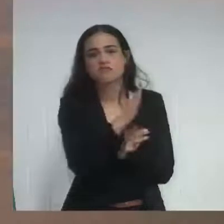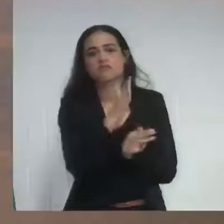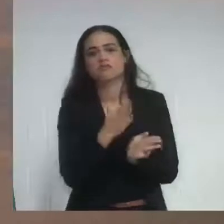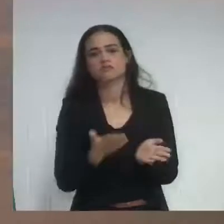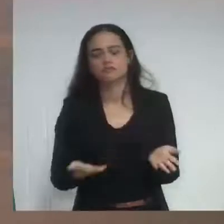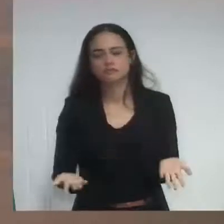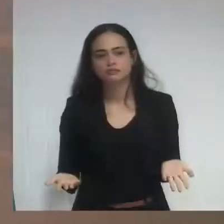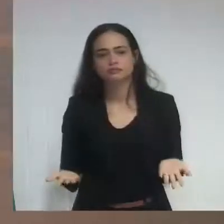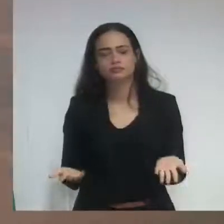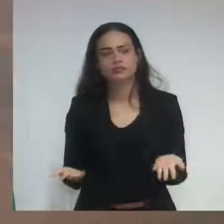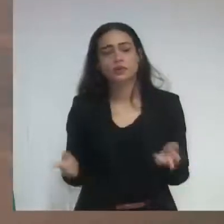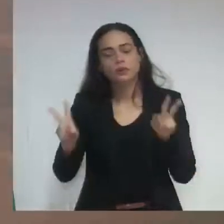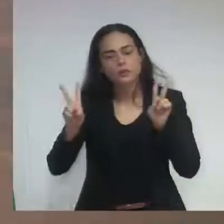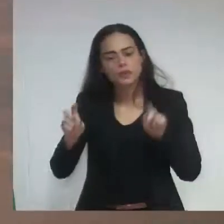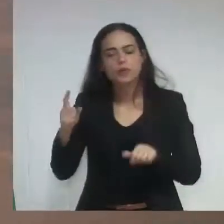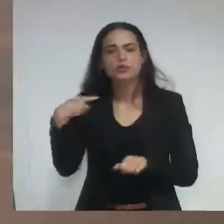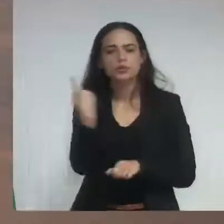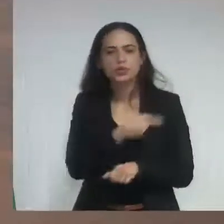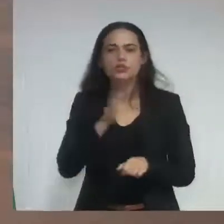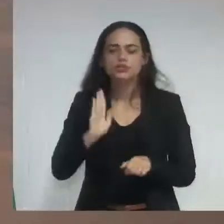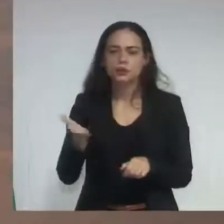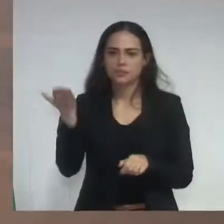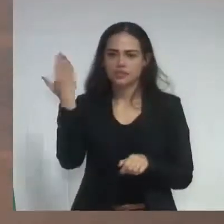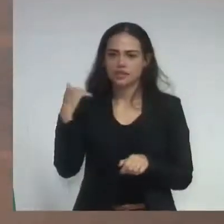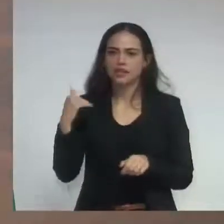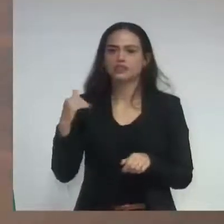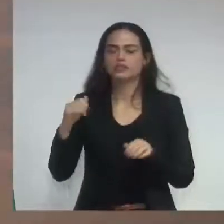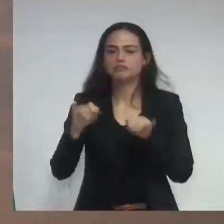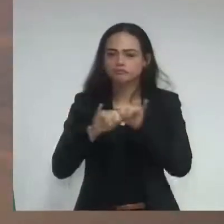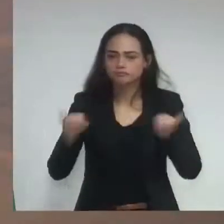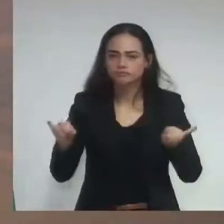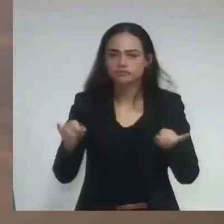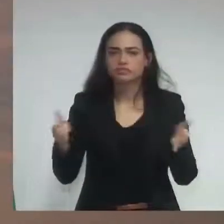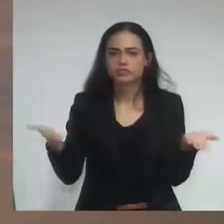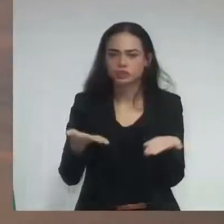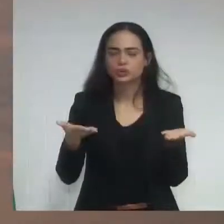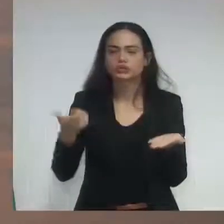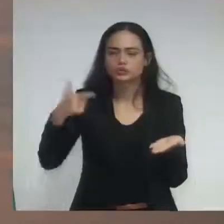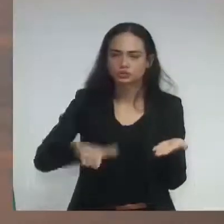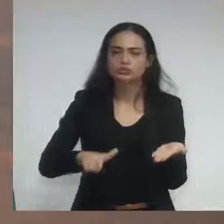É uma questão que a gente já colocou aqui e reitera. Portanto,